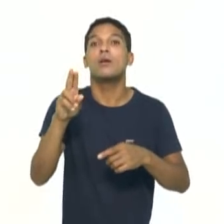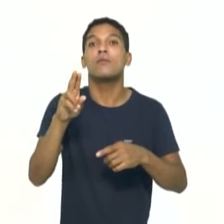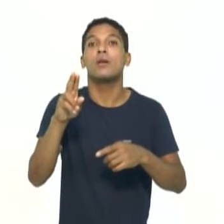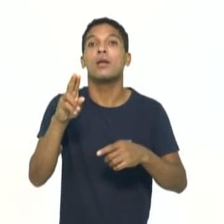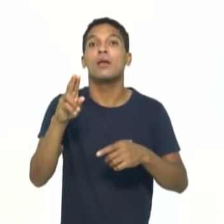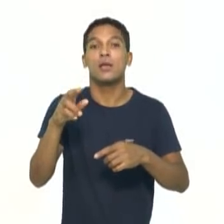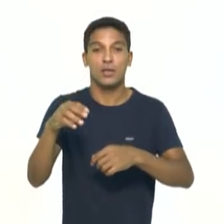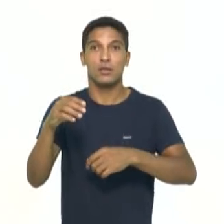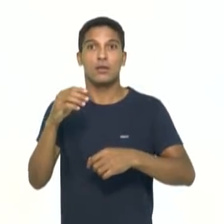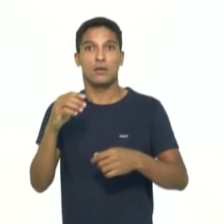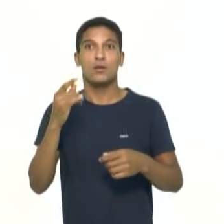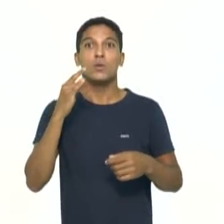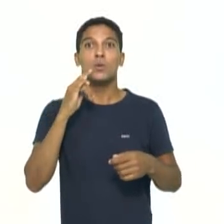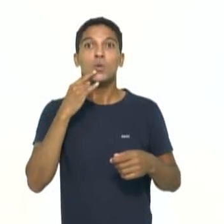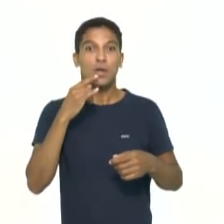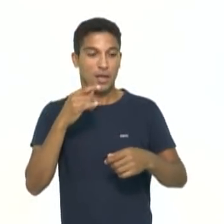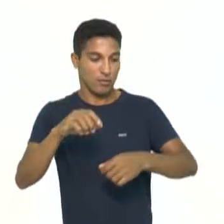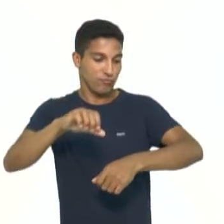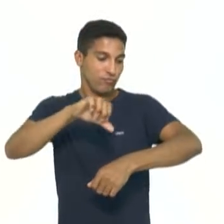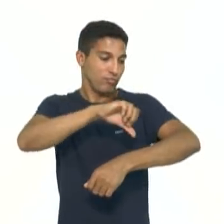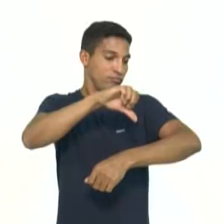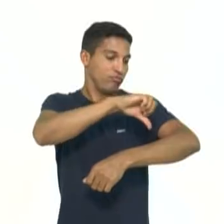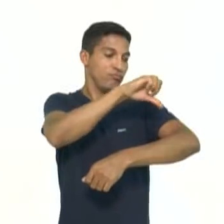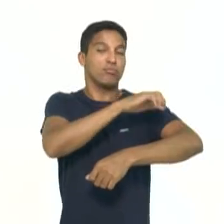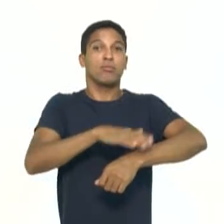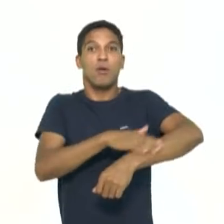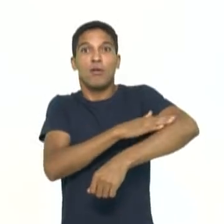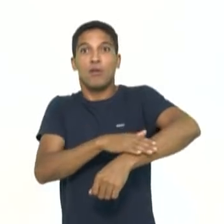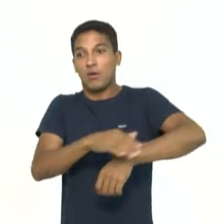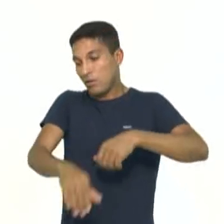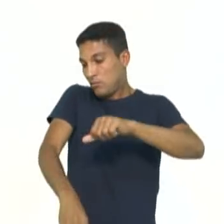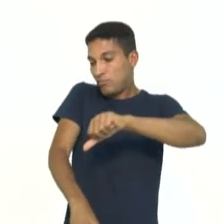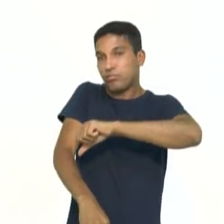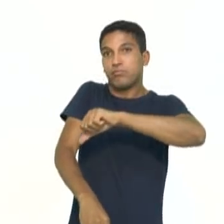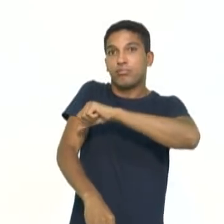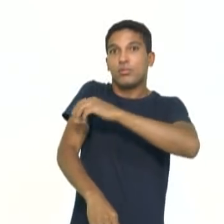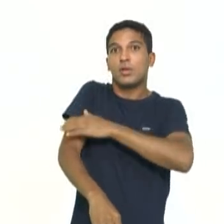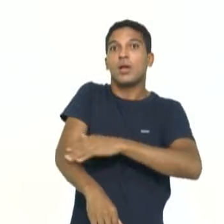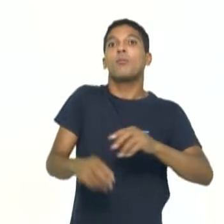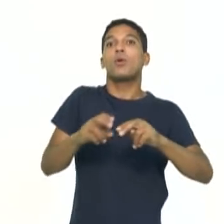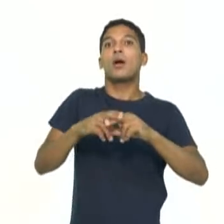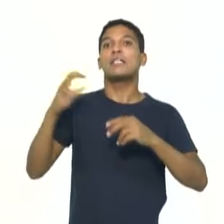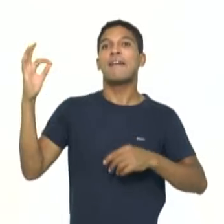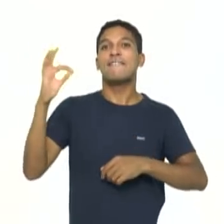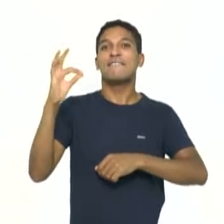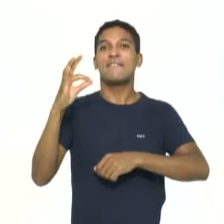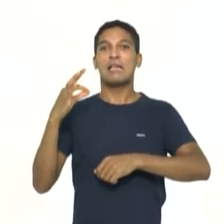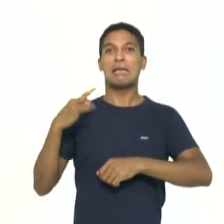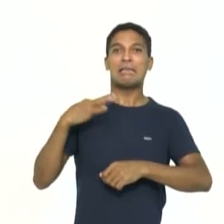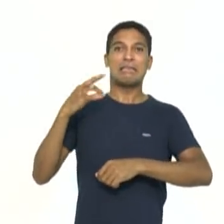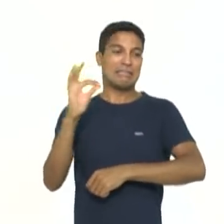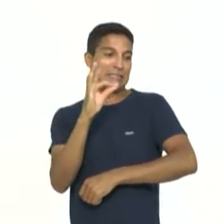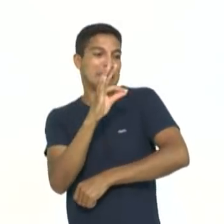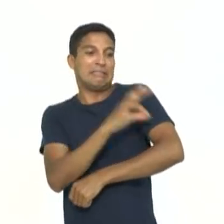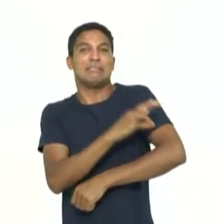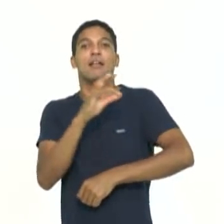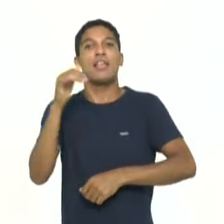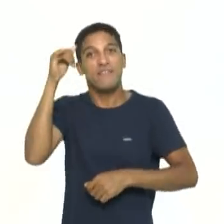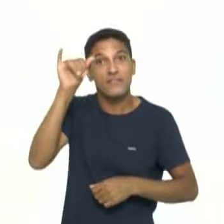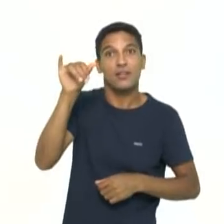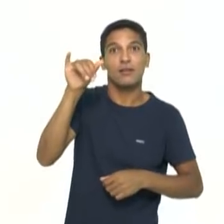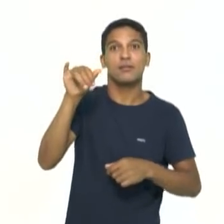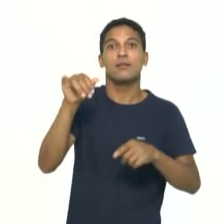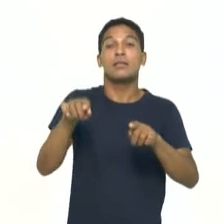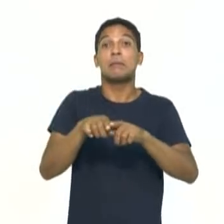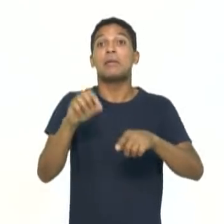poder higienizar o lugar ou aonde eles se machucaram. Também, qual era a bebida deles? Costumeira.